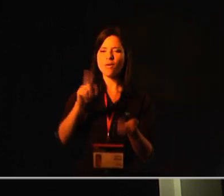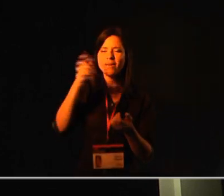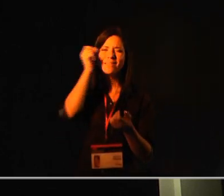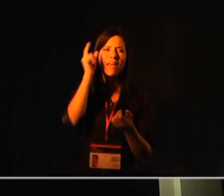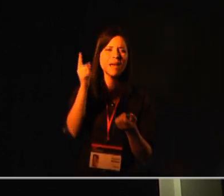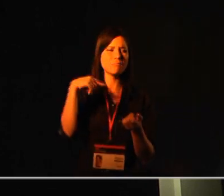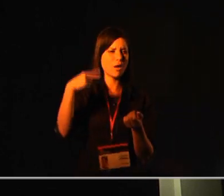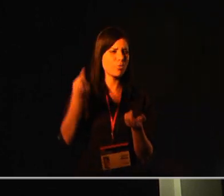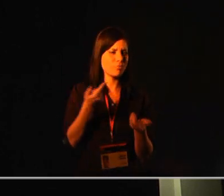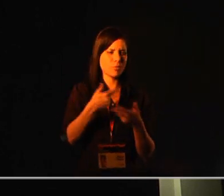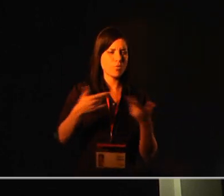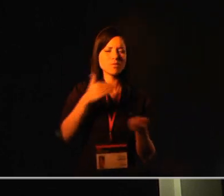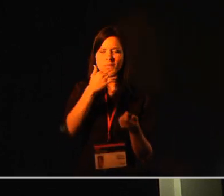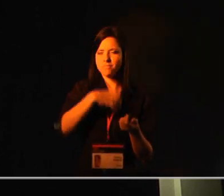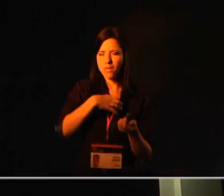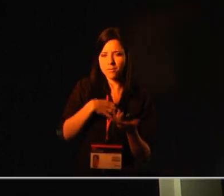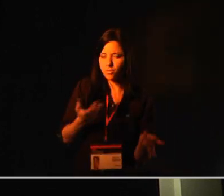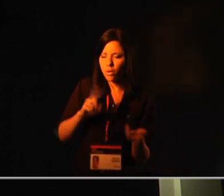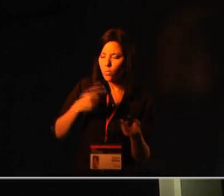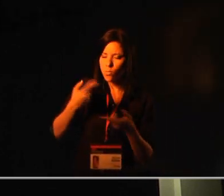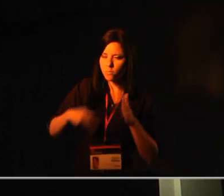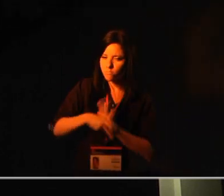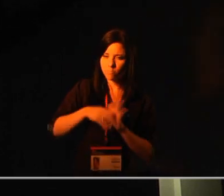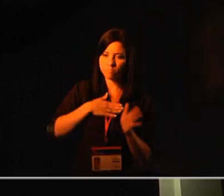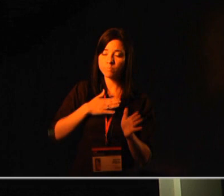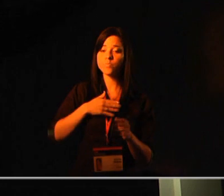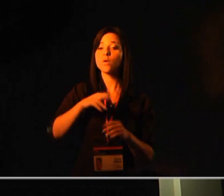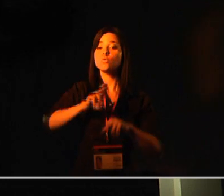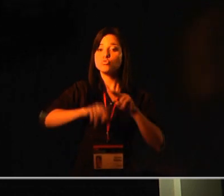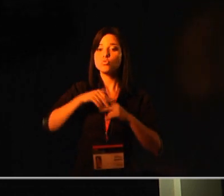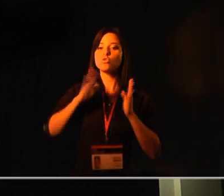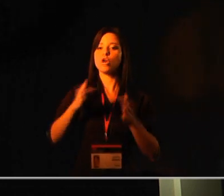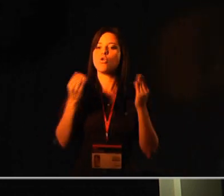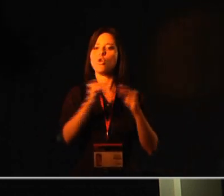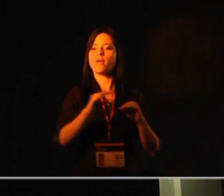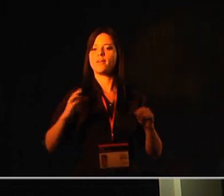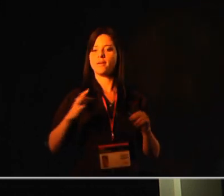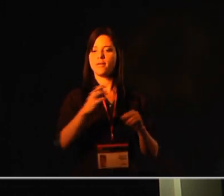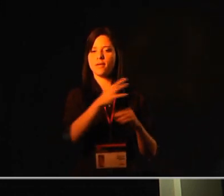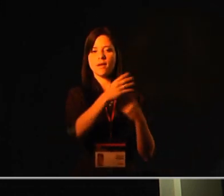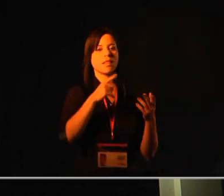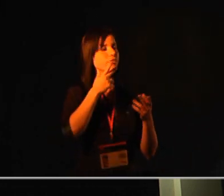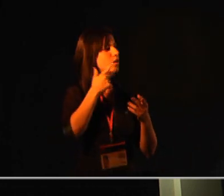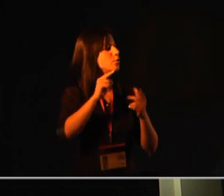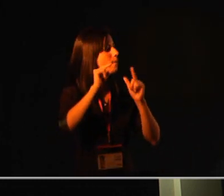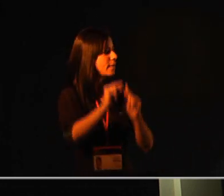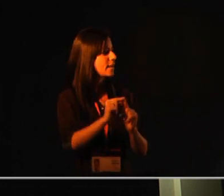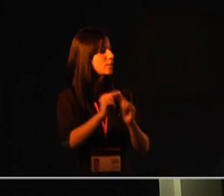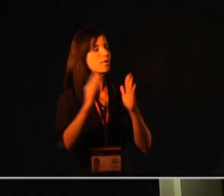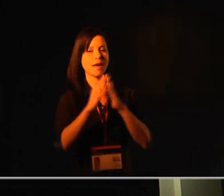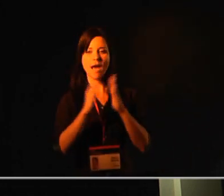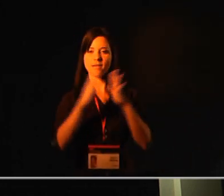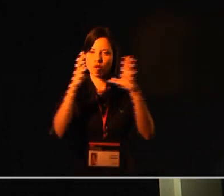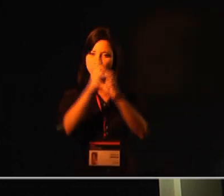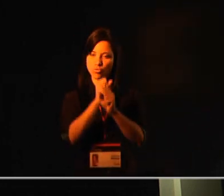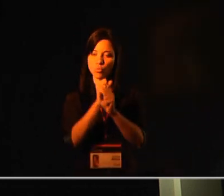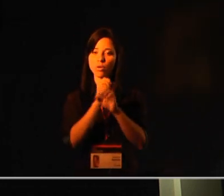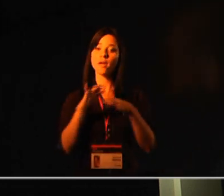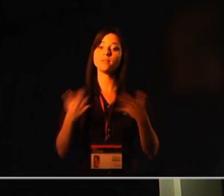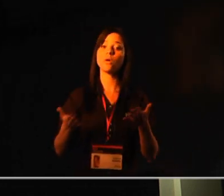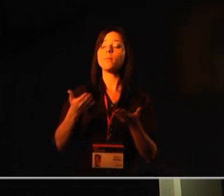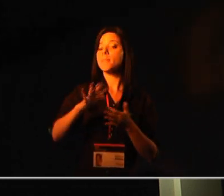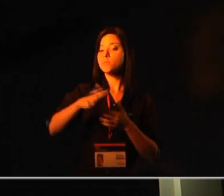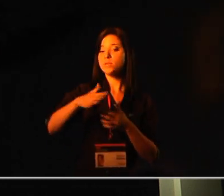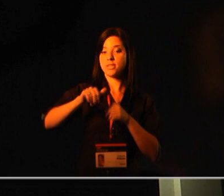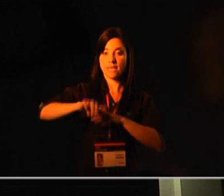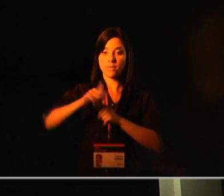não faz muito sentido, é uma coisa meio minha. Mas, em junho, eu já tuitei. Bistrô, restaurante pequeno, escuro, caro. Aí, quando foi em